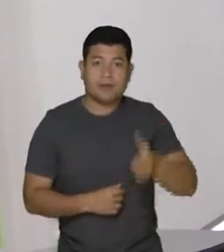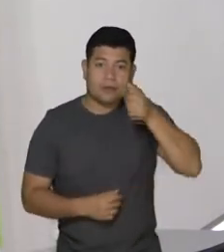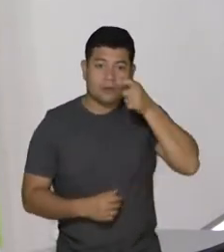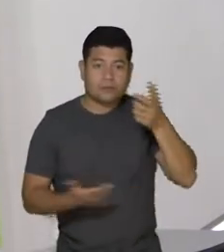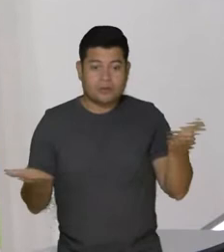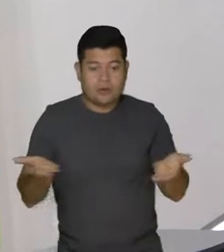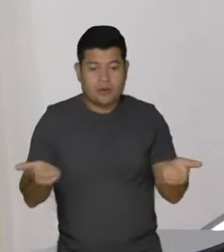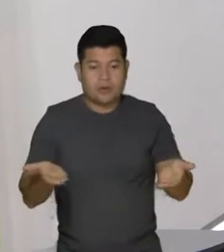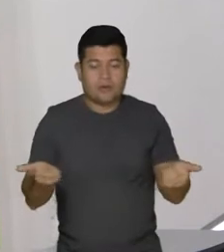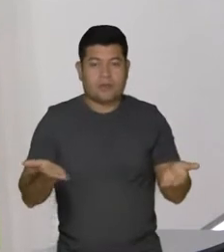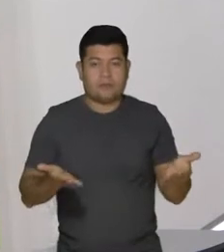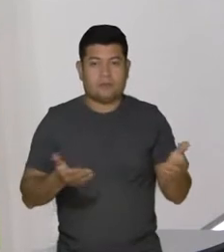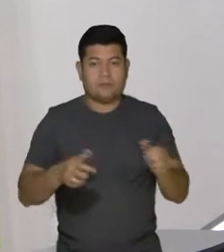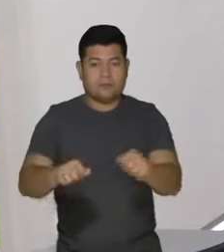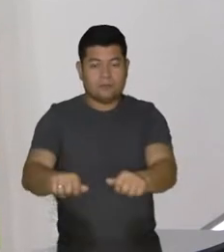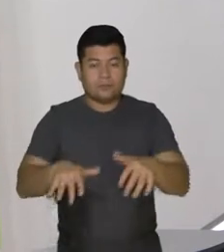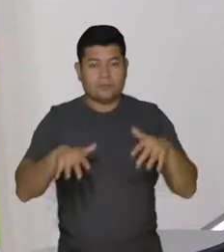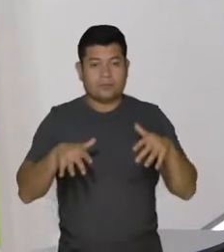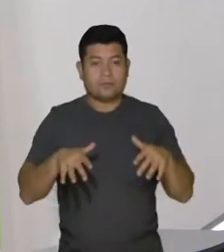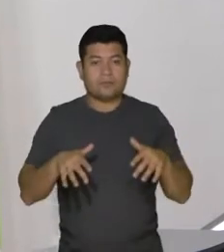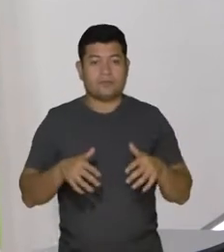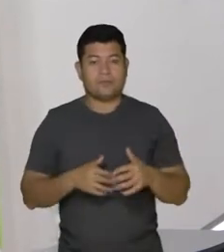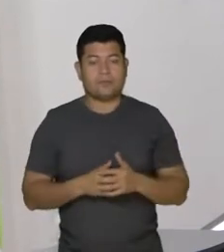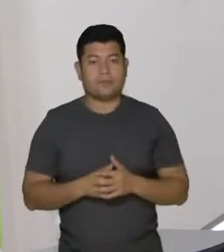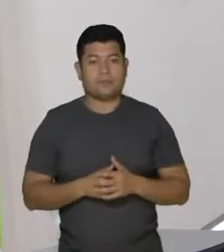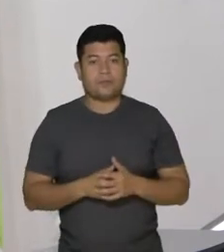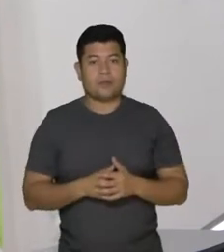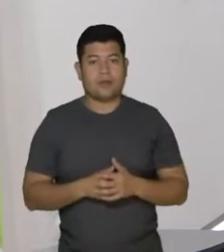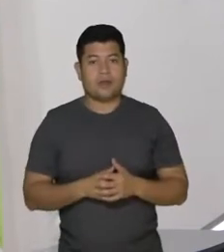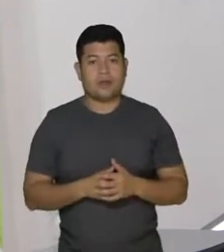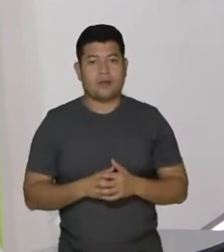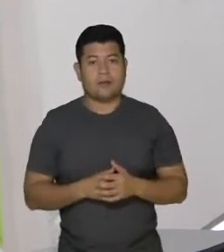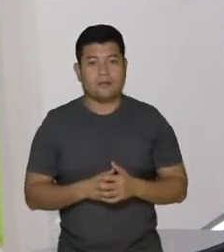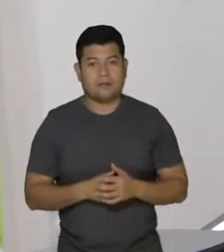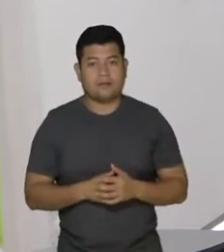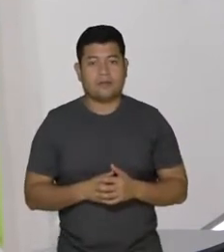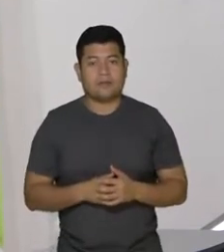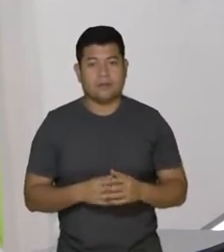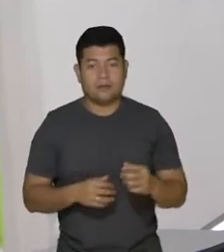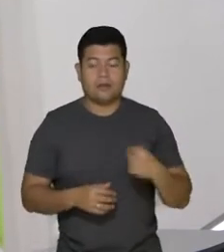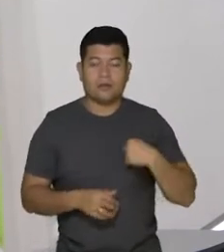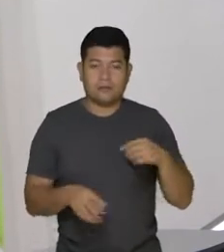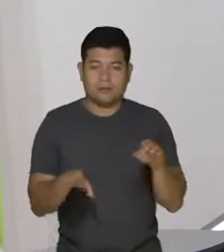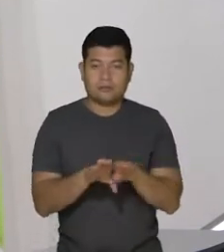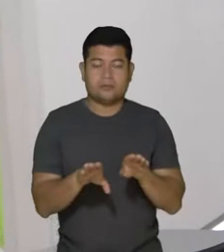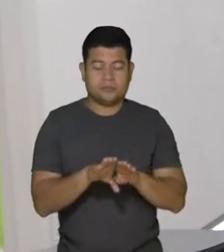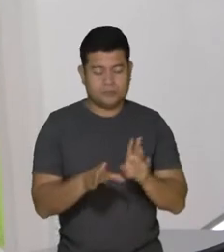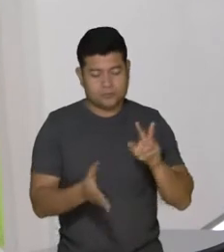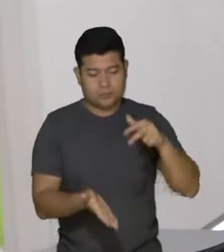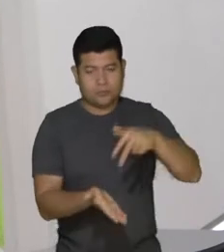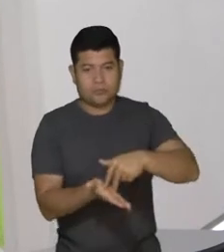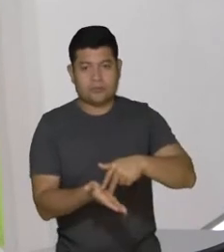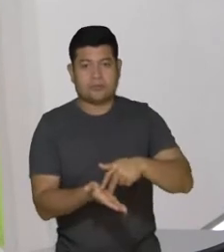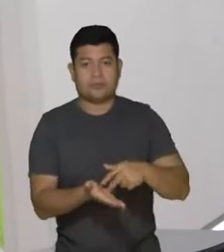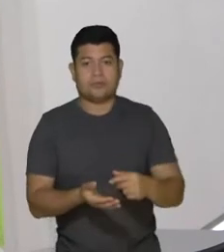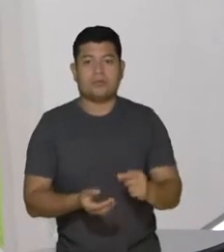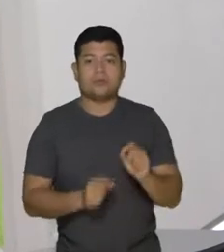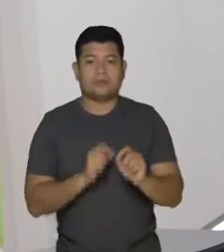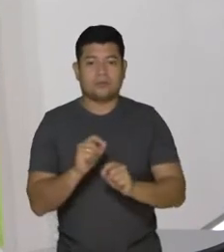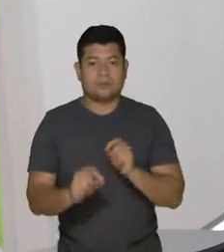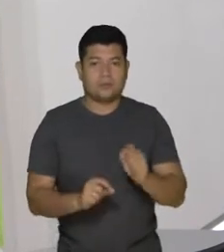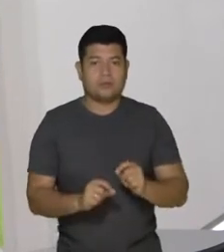esta sessão não poderia deixar de também fazer o uso da palavra para fazer alguns